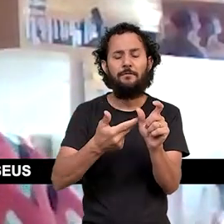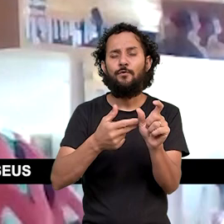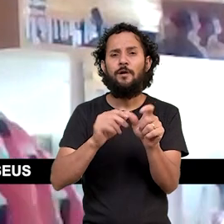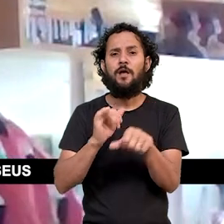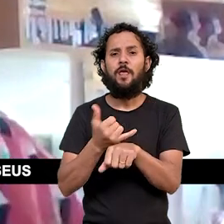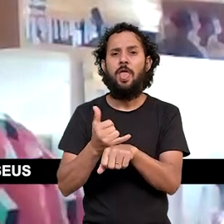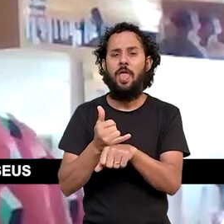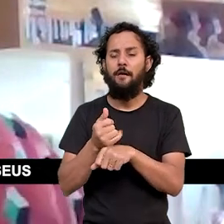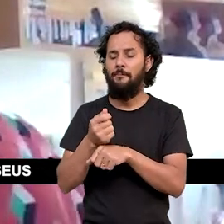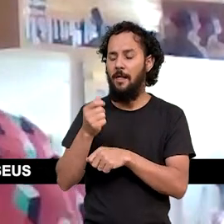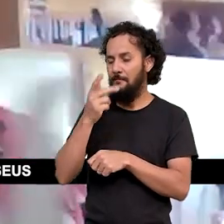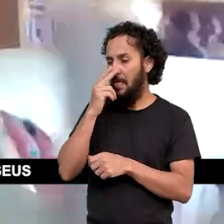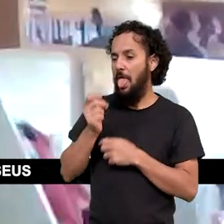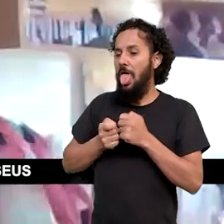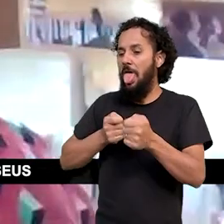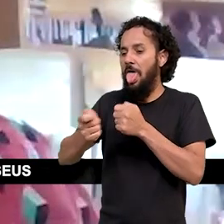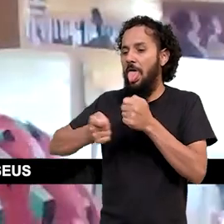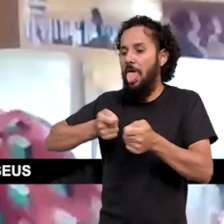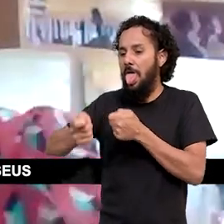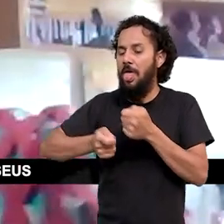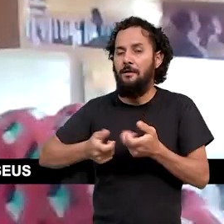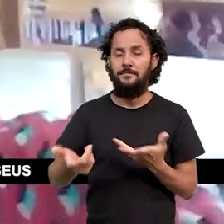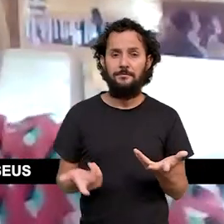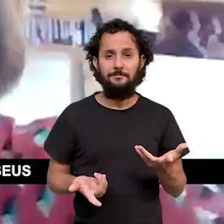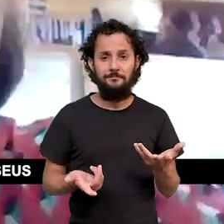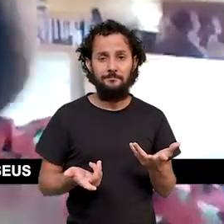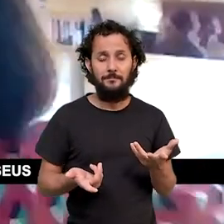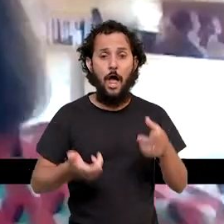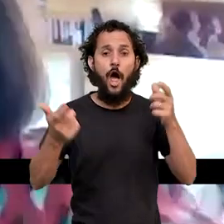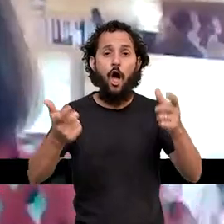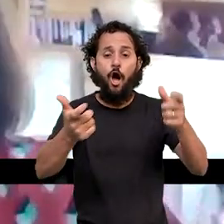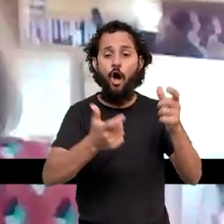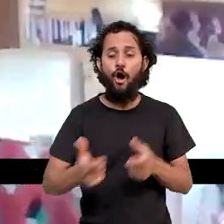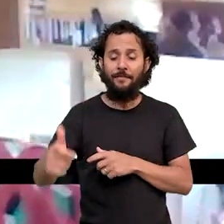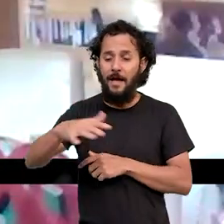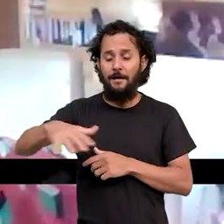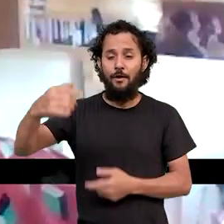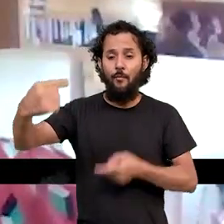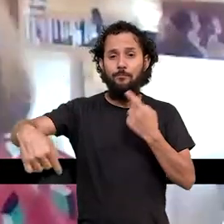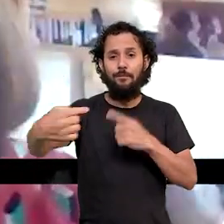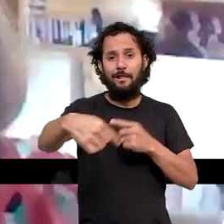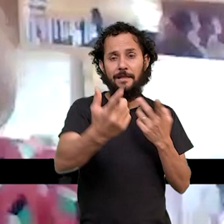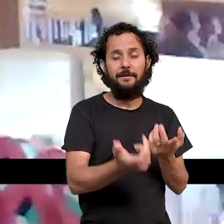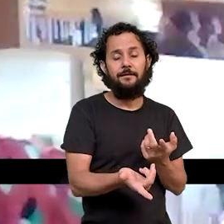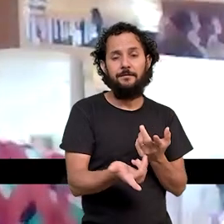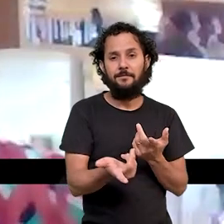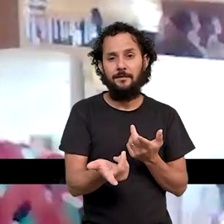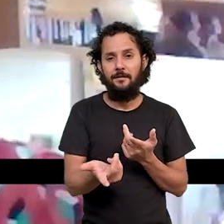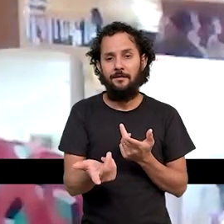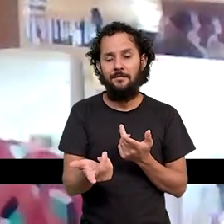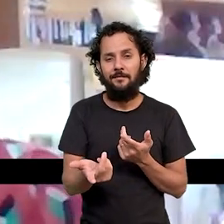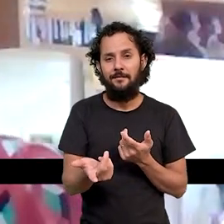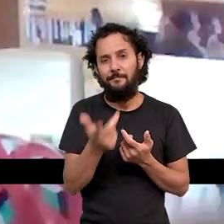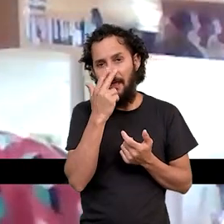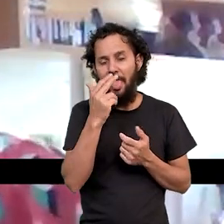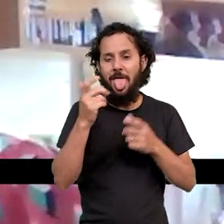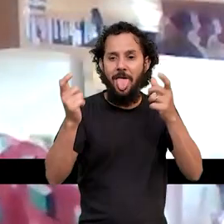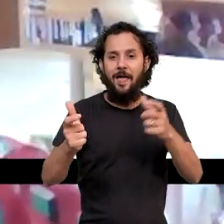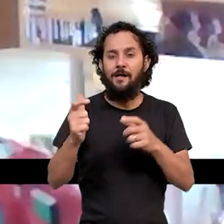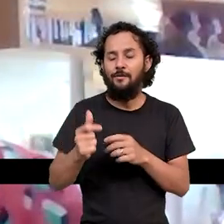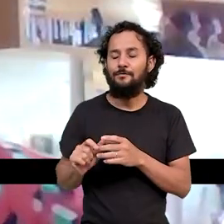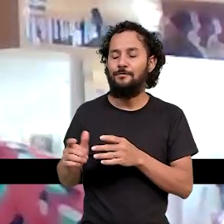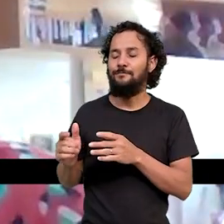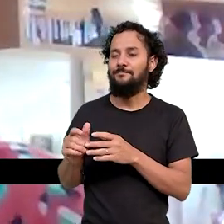instrumento de barganha, de negociação nos seus espaços políticos, para não dizer nos